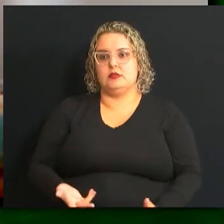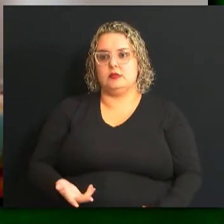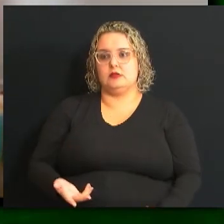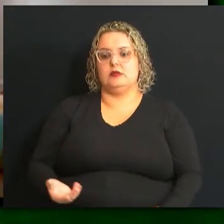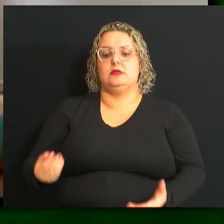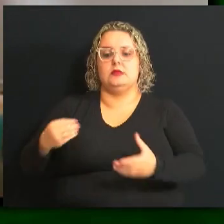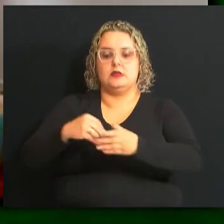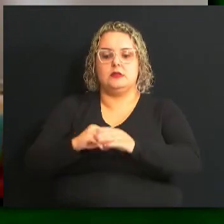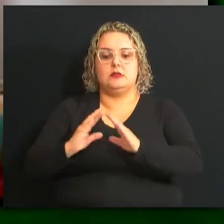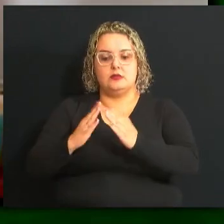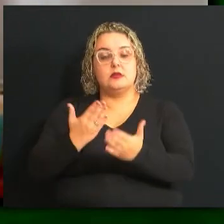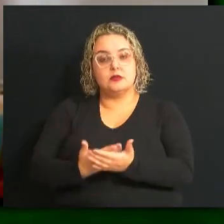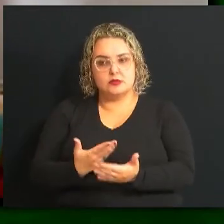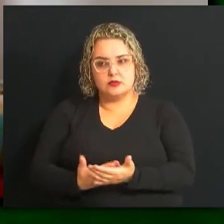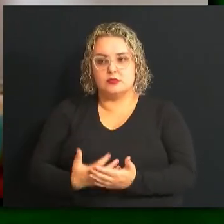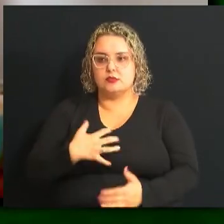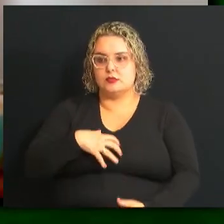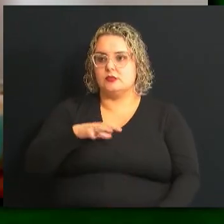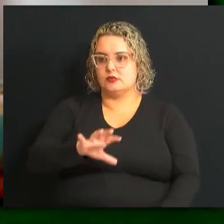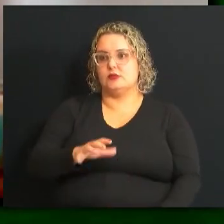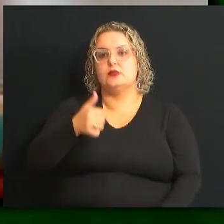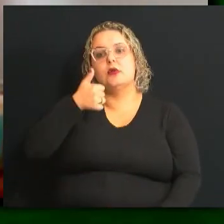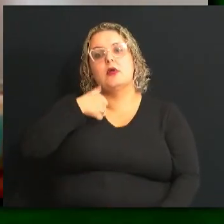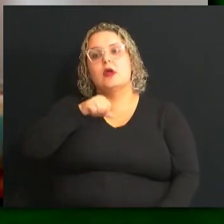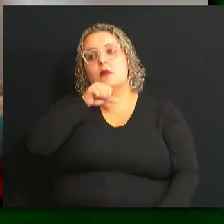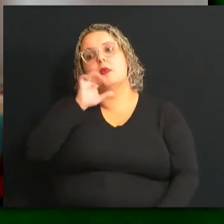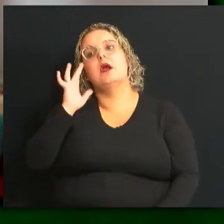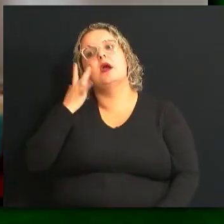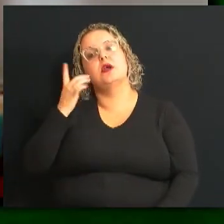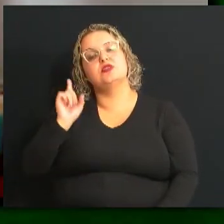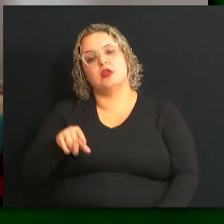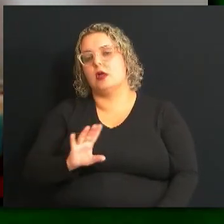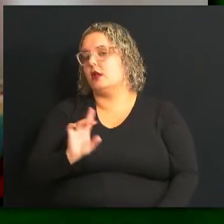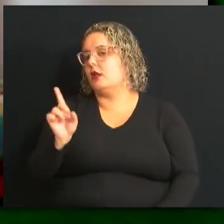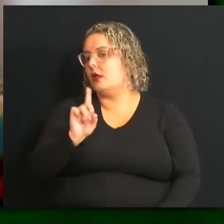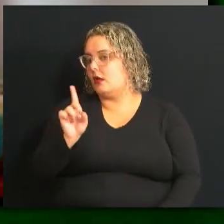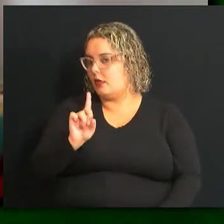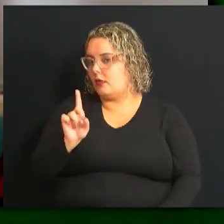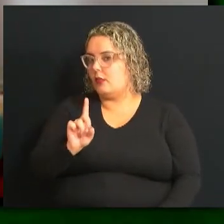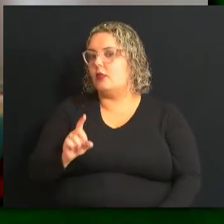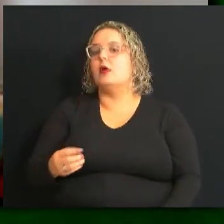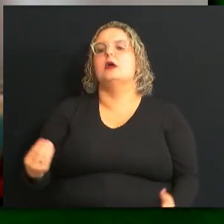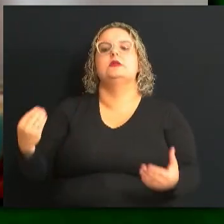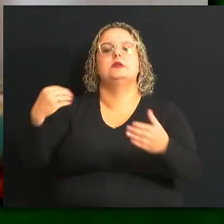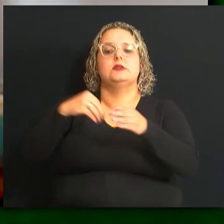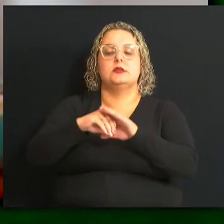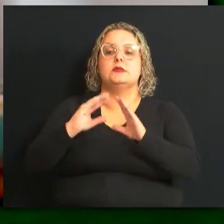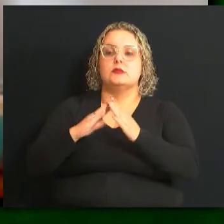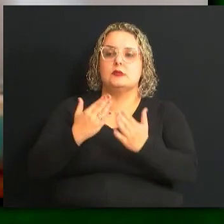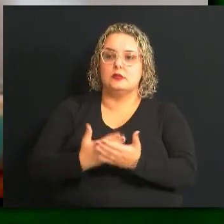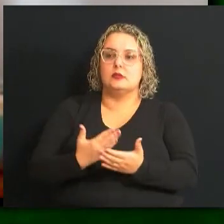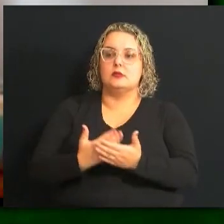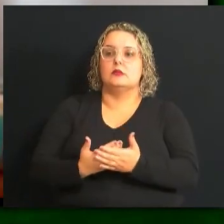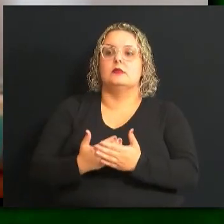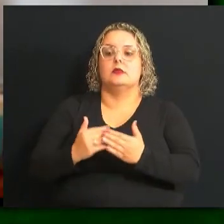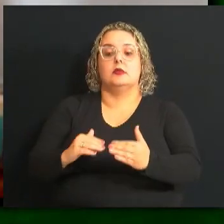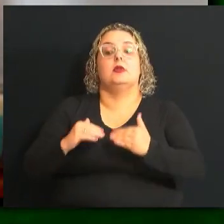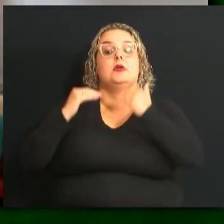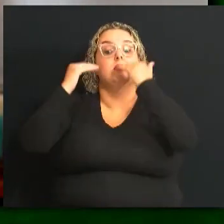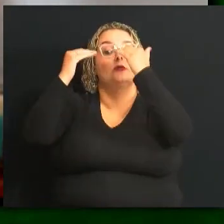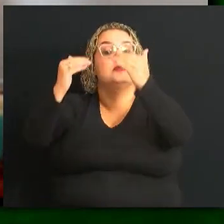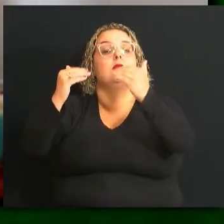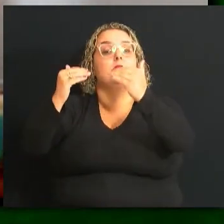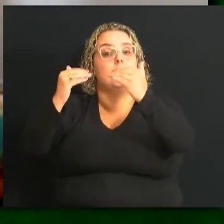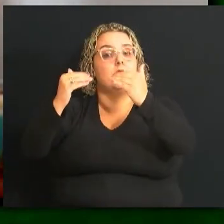isso é importante, do jeito que a mãe acha que é. Não. Eles têm que estar na escola, e a escola é soberana para